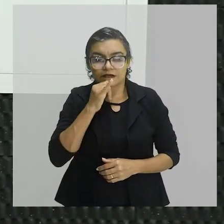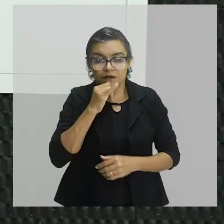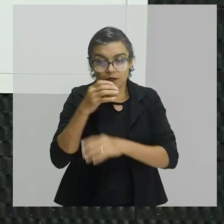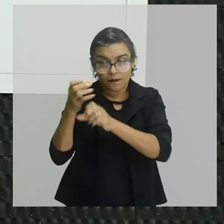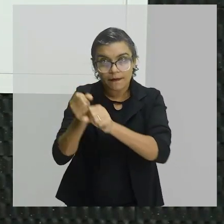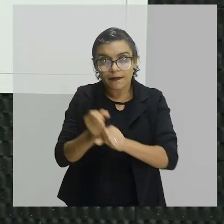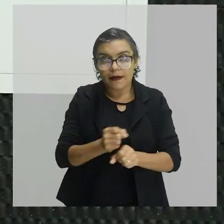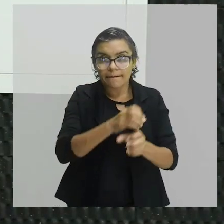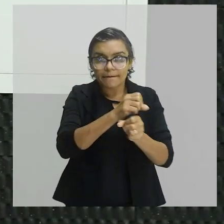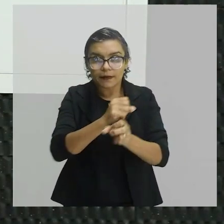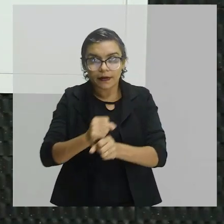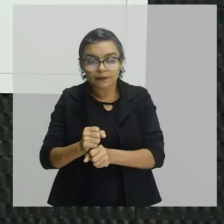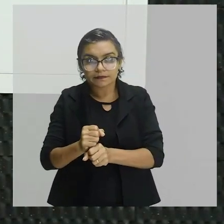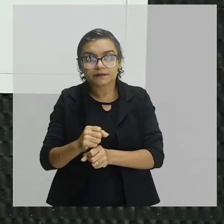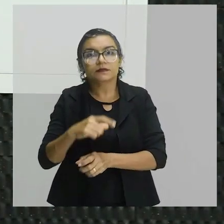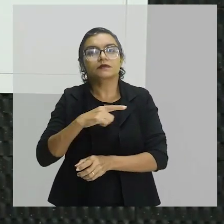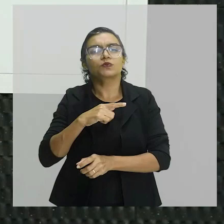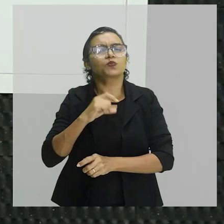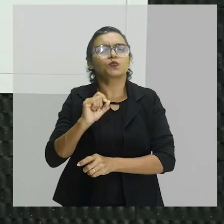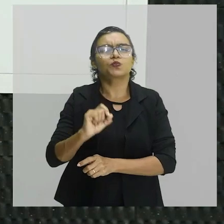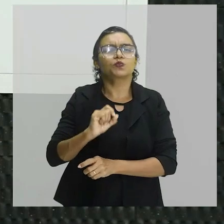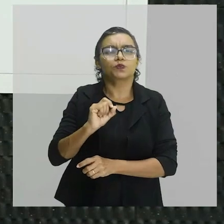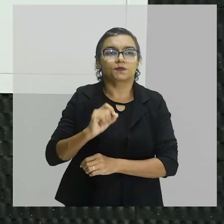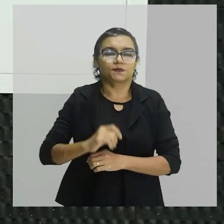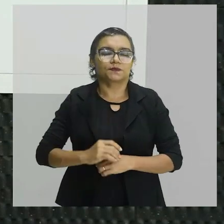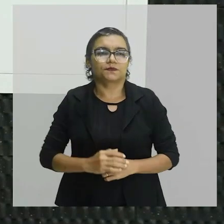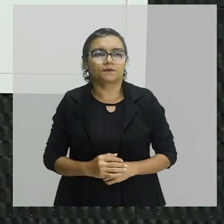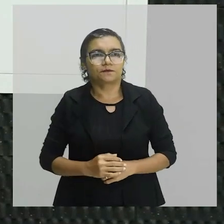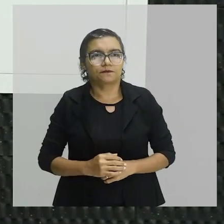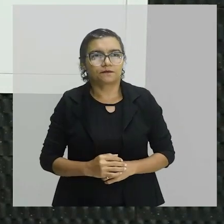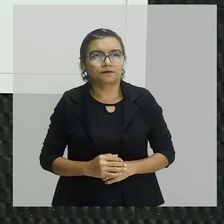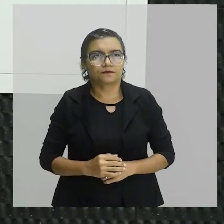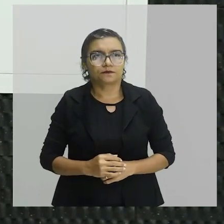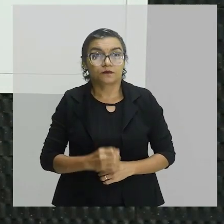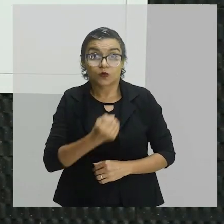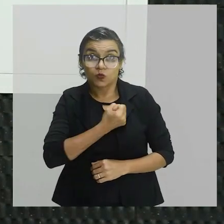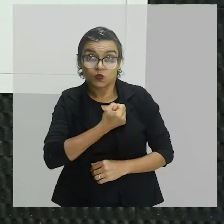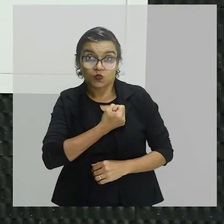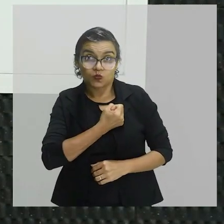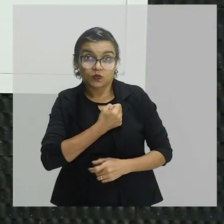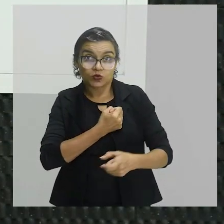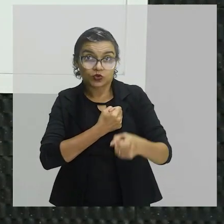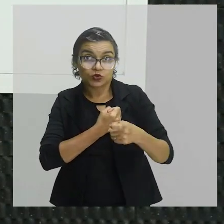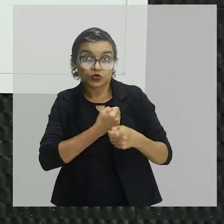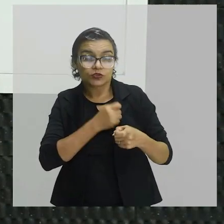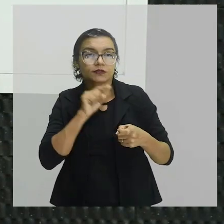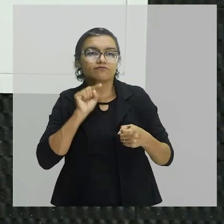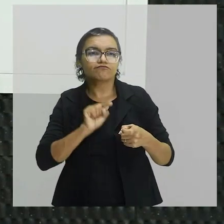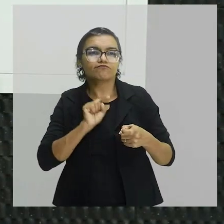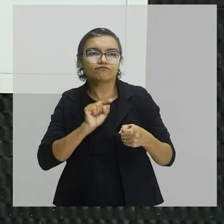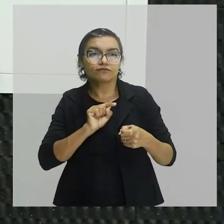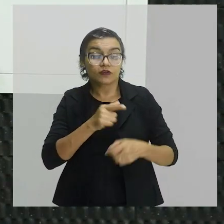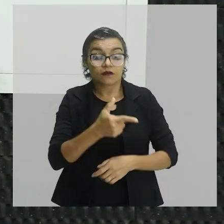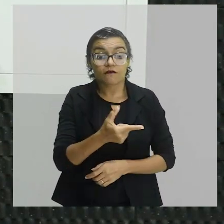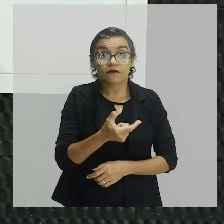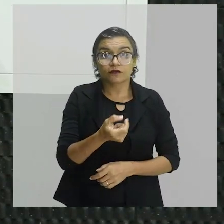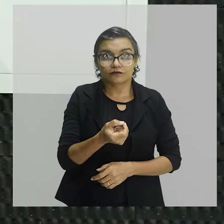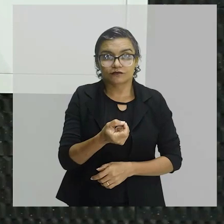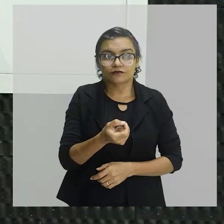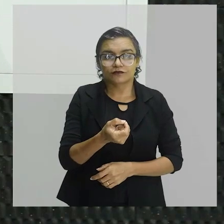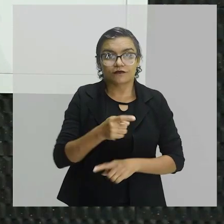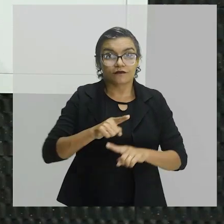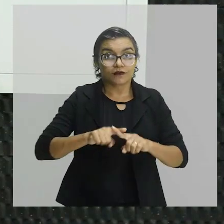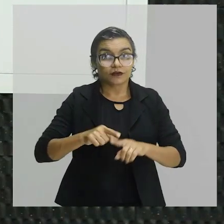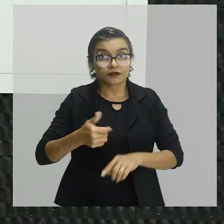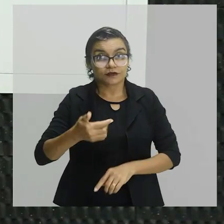pelos extremos, nós vamos encontrar que o valor que eu estou querendo de x vai ser, ó, 20